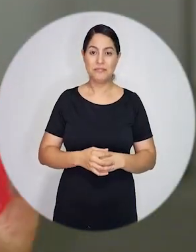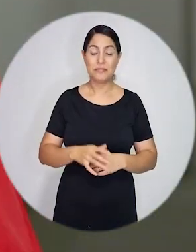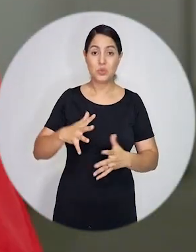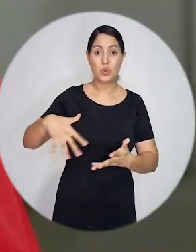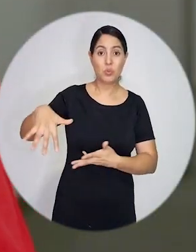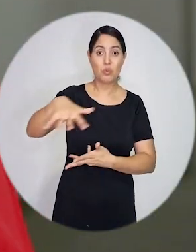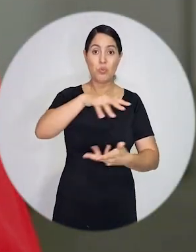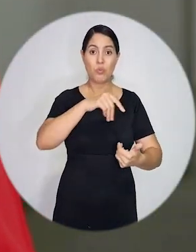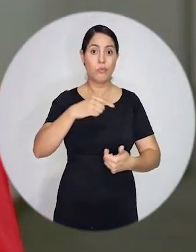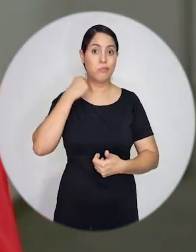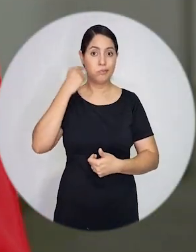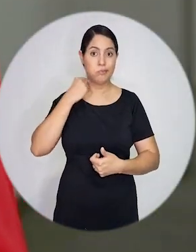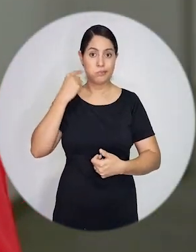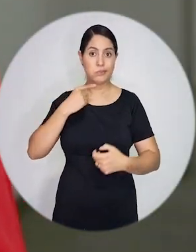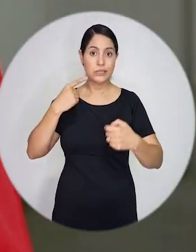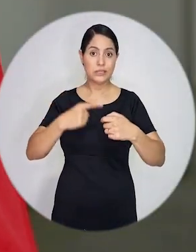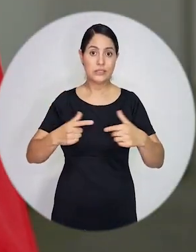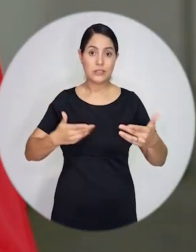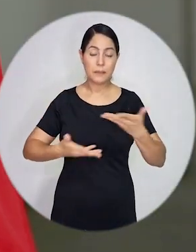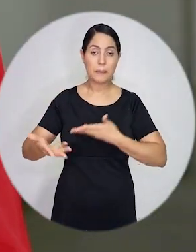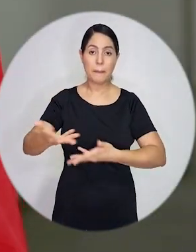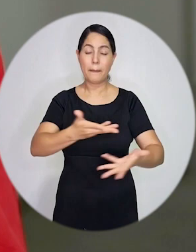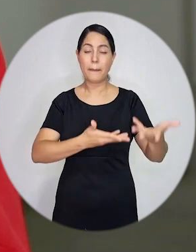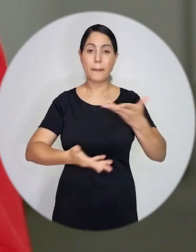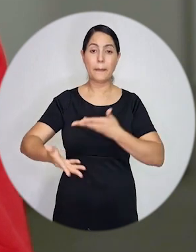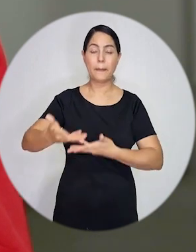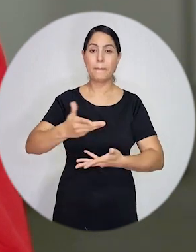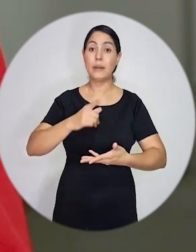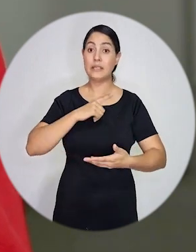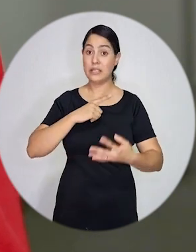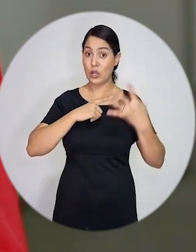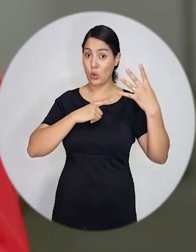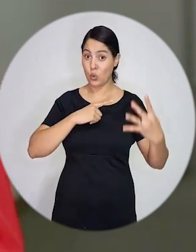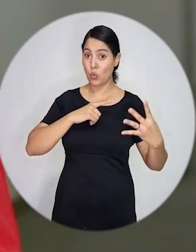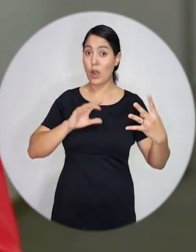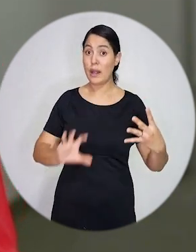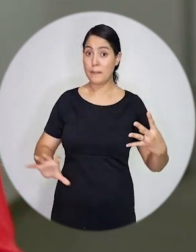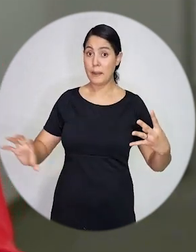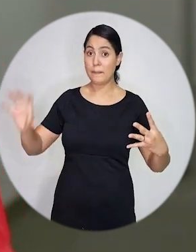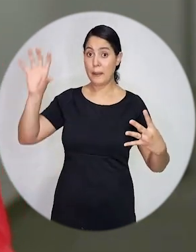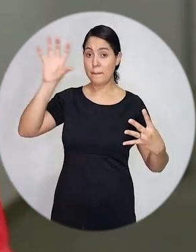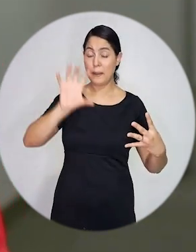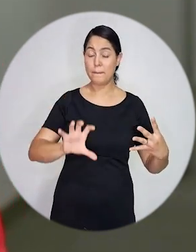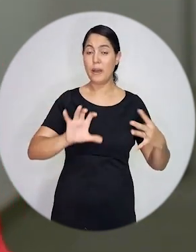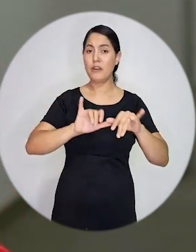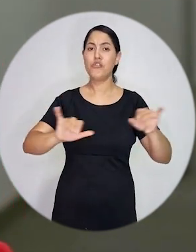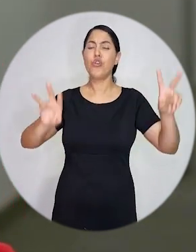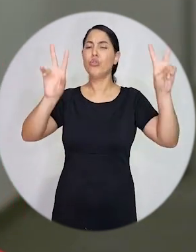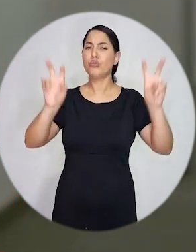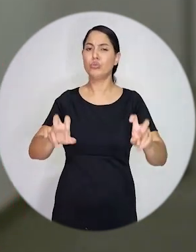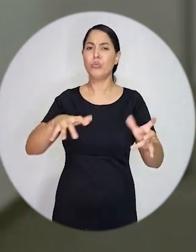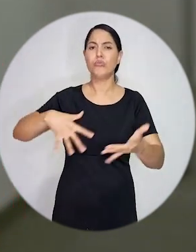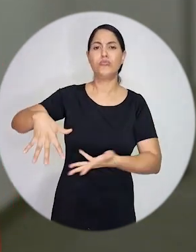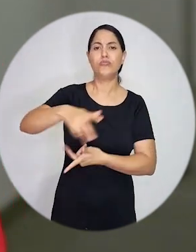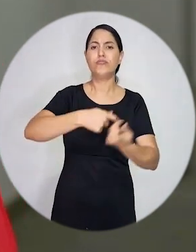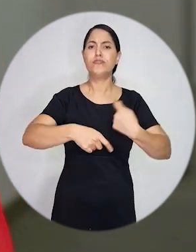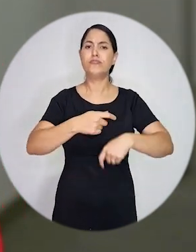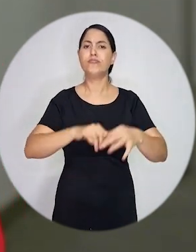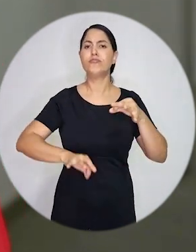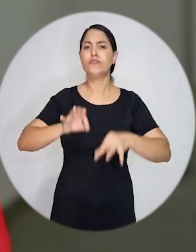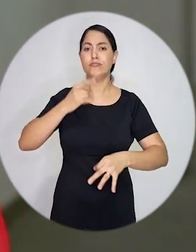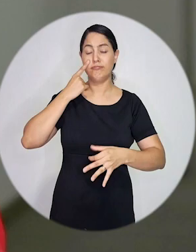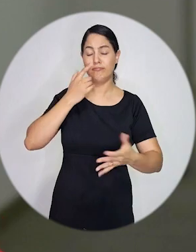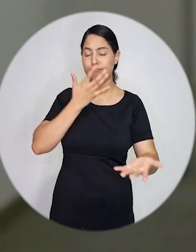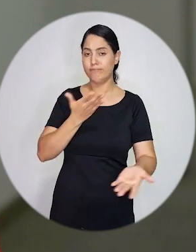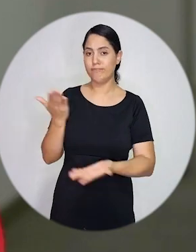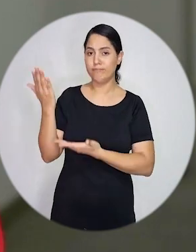a integração da advocacia no mundo, com a participação de representantes de 4 continentes. O debate tratou do